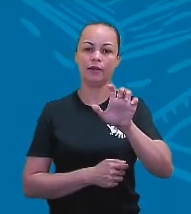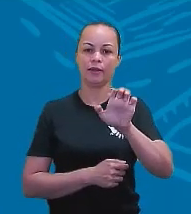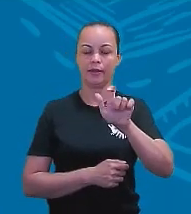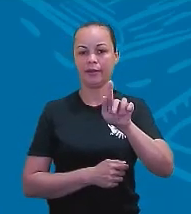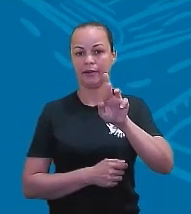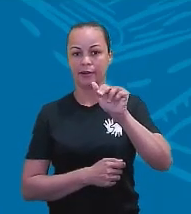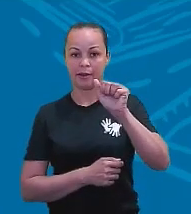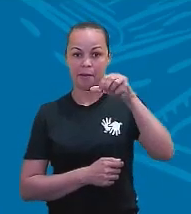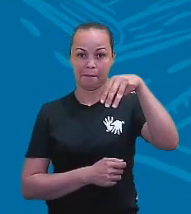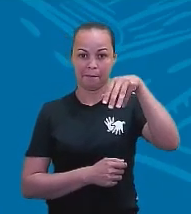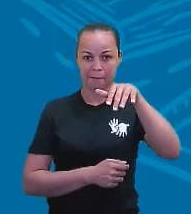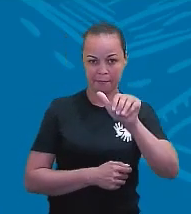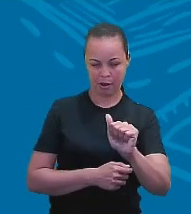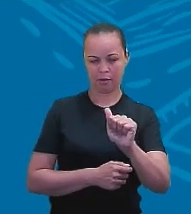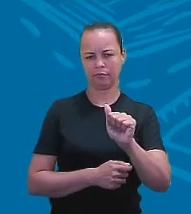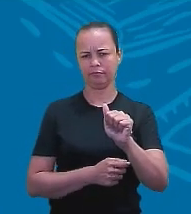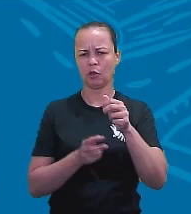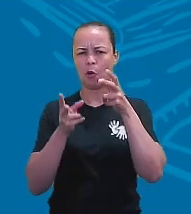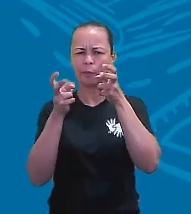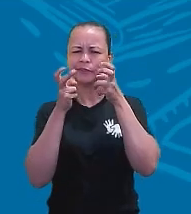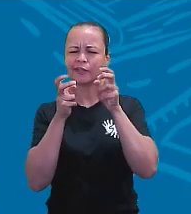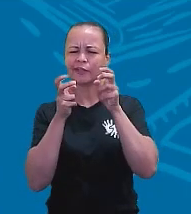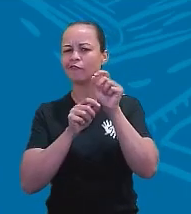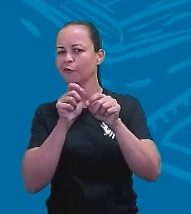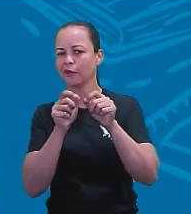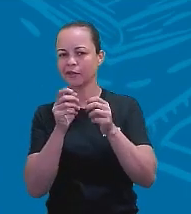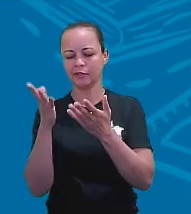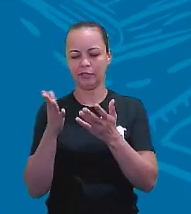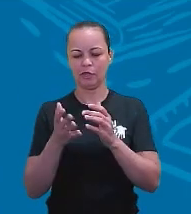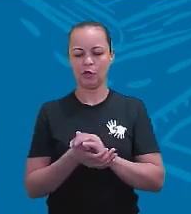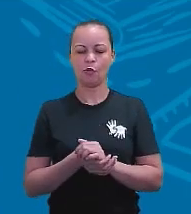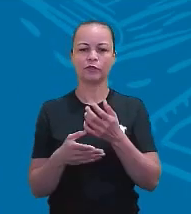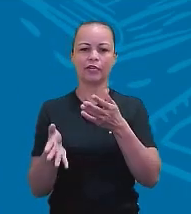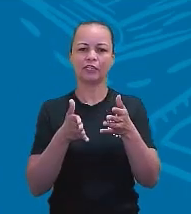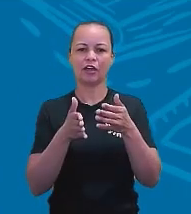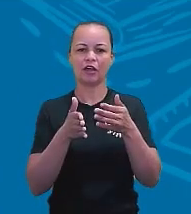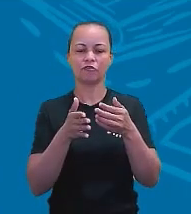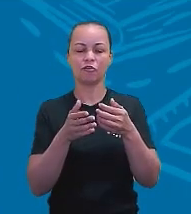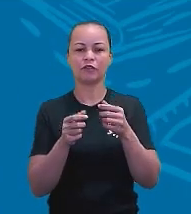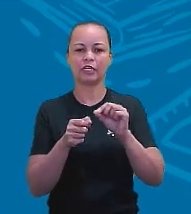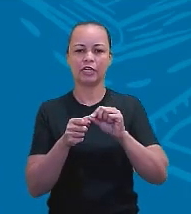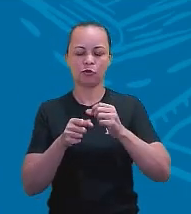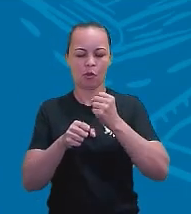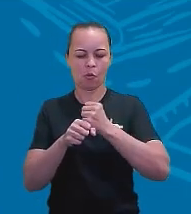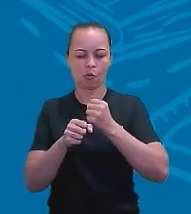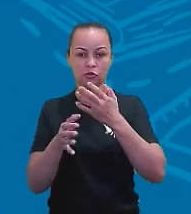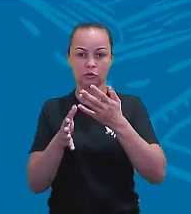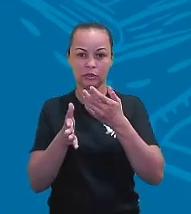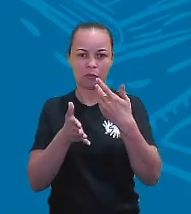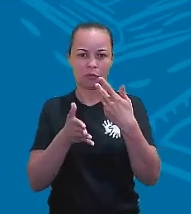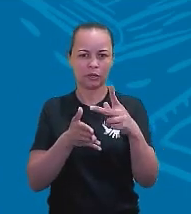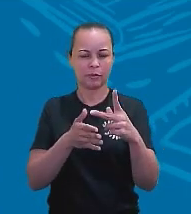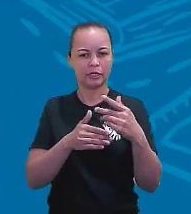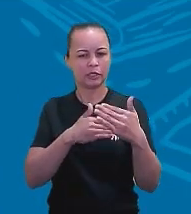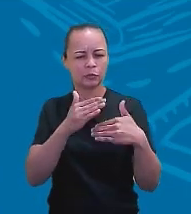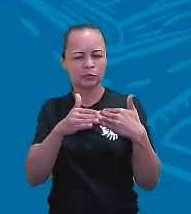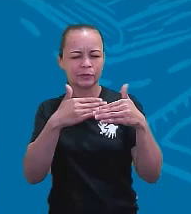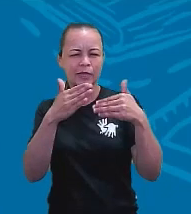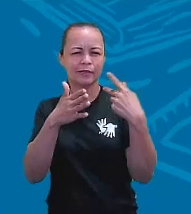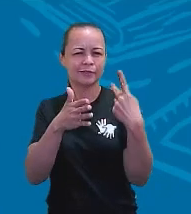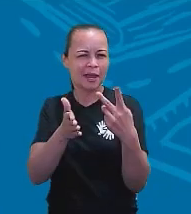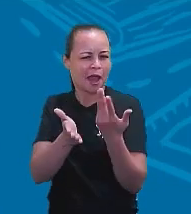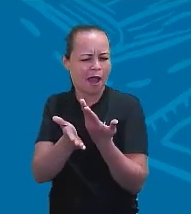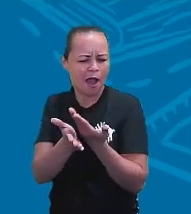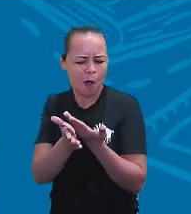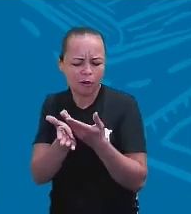esse telegrama. Observa uma coisa, que quando eu estava fazendo a construção, exatamente a elaboração dessa aula, eu dei uma